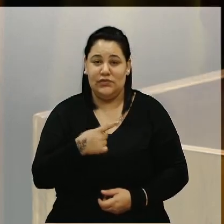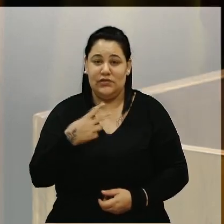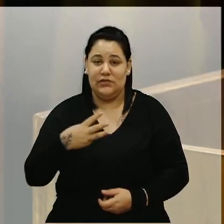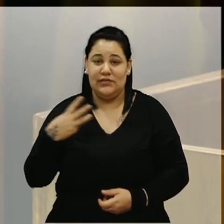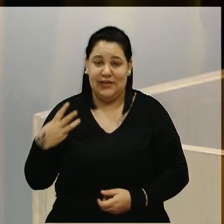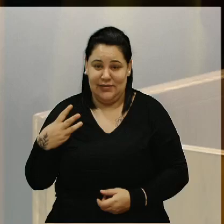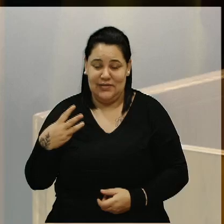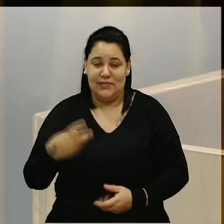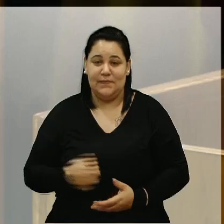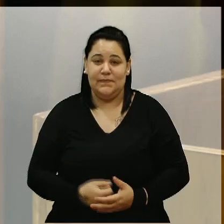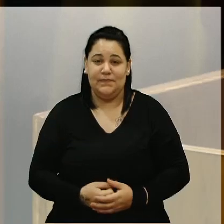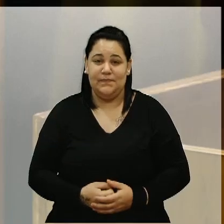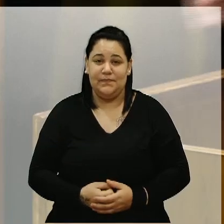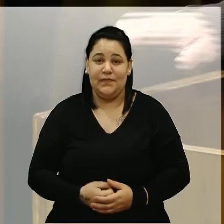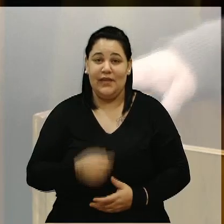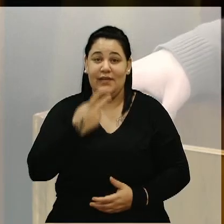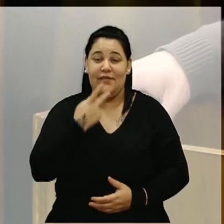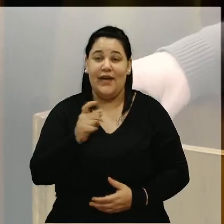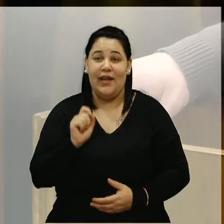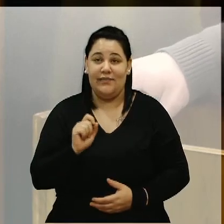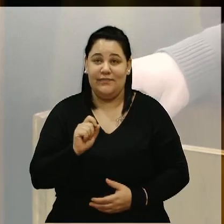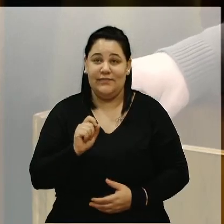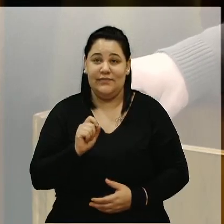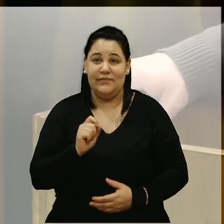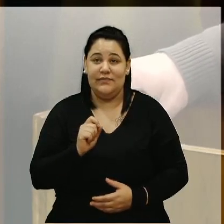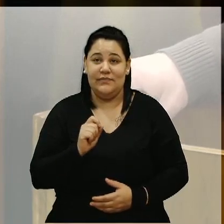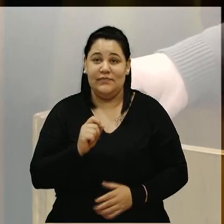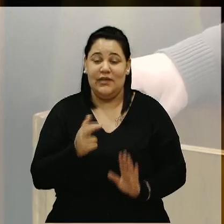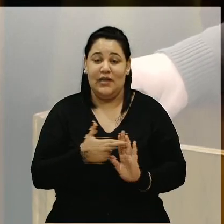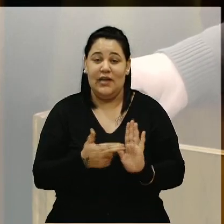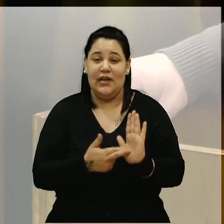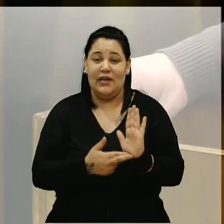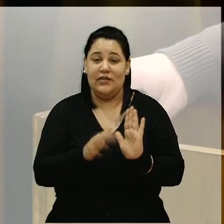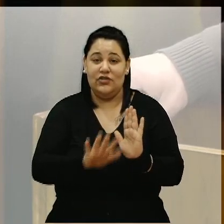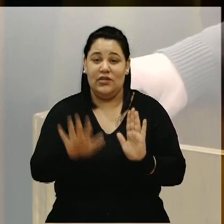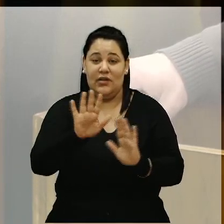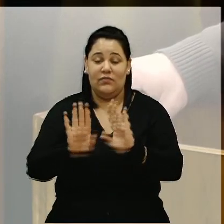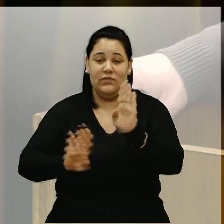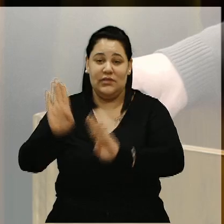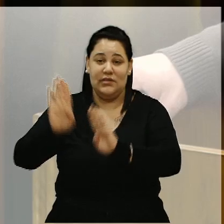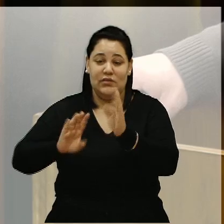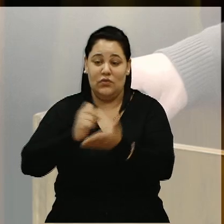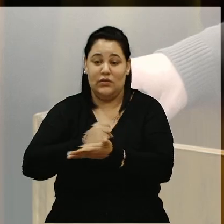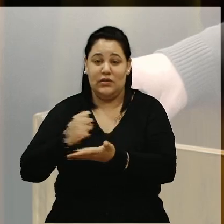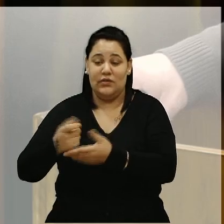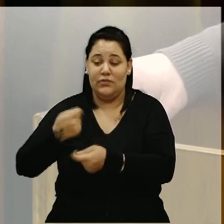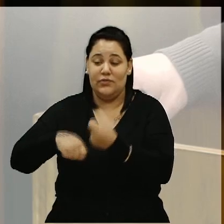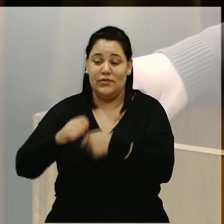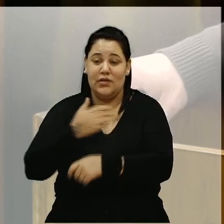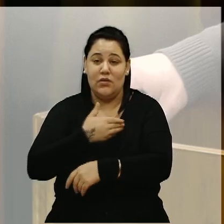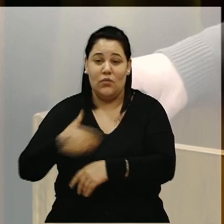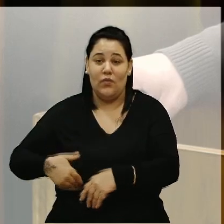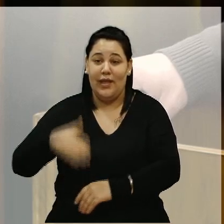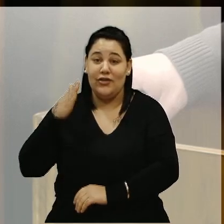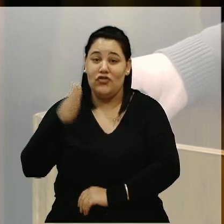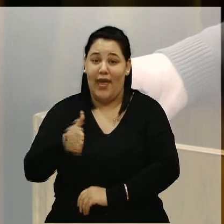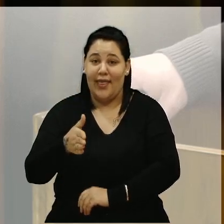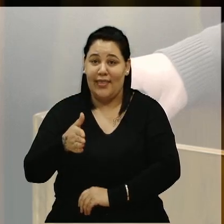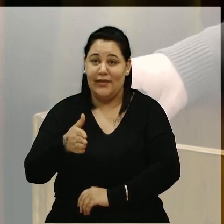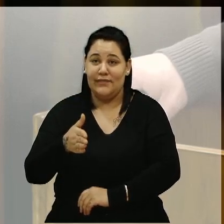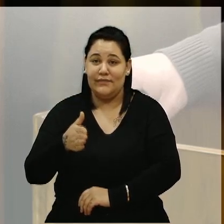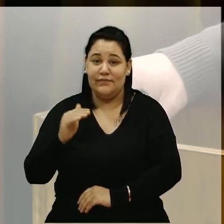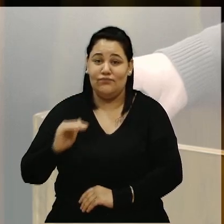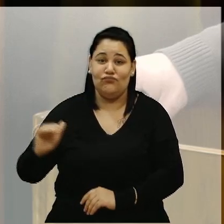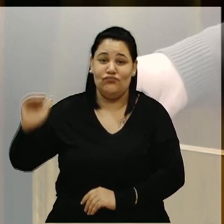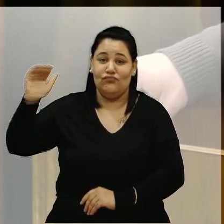14.133, que diz, estabelece normas gerais de licitação e contratação para as administrações públicas diretas,